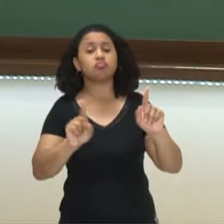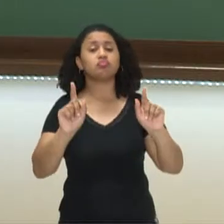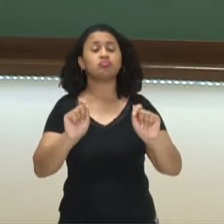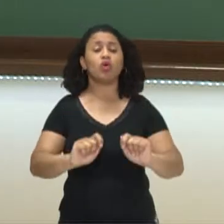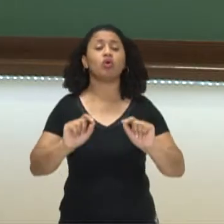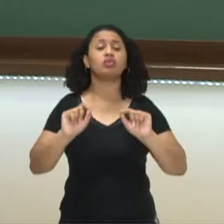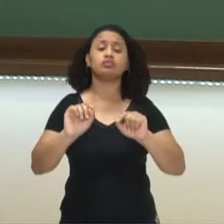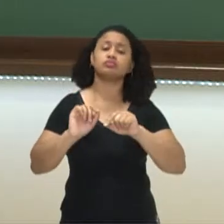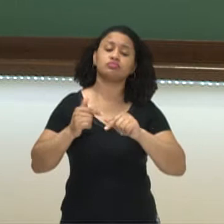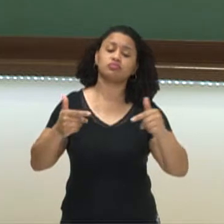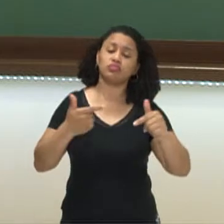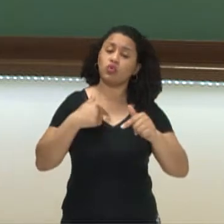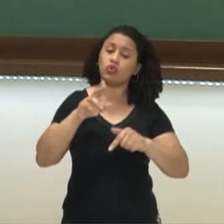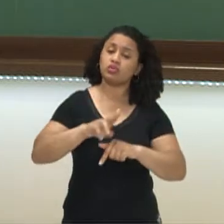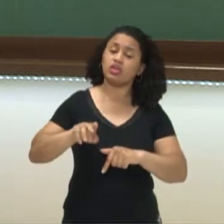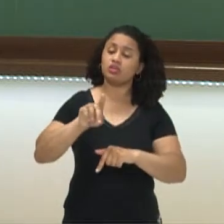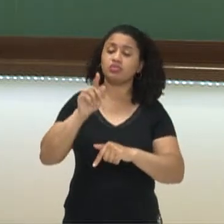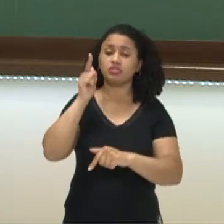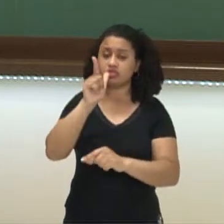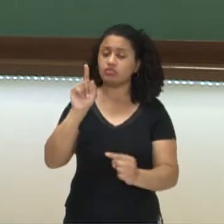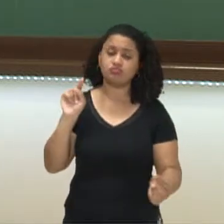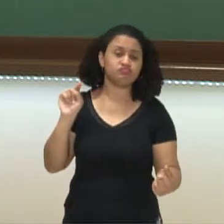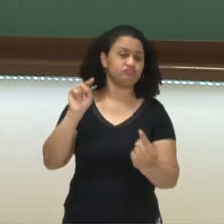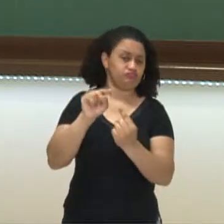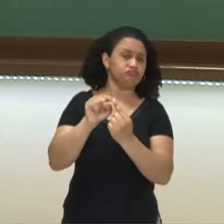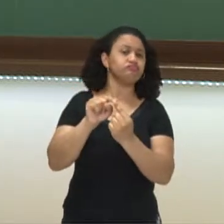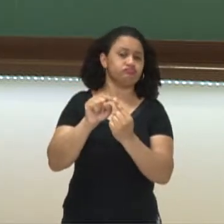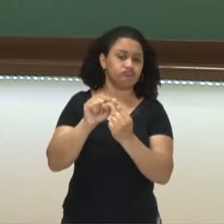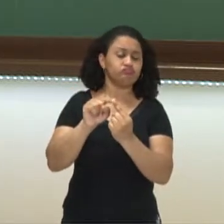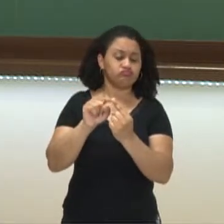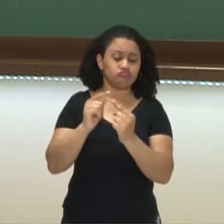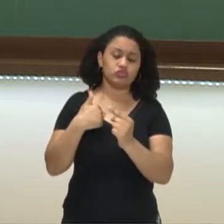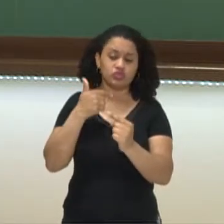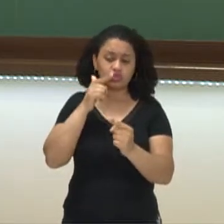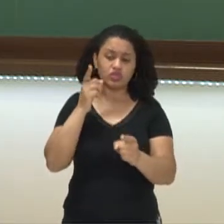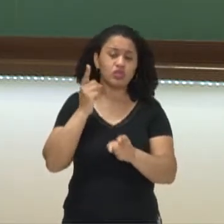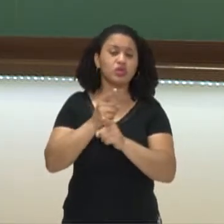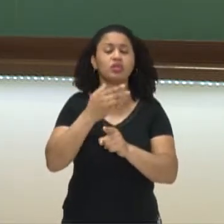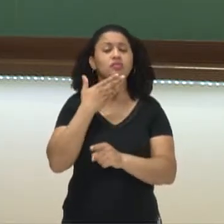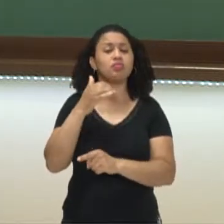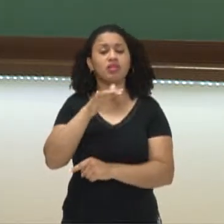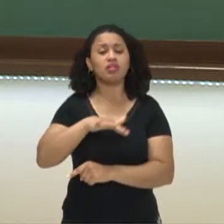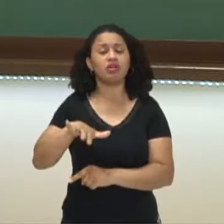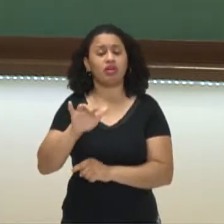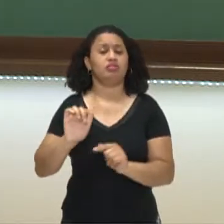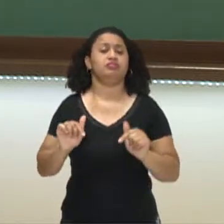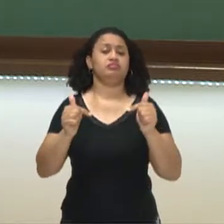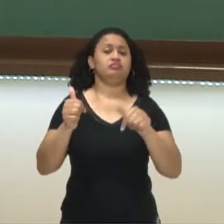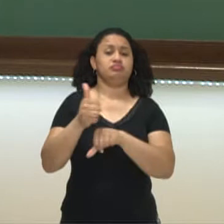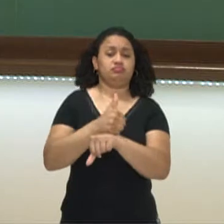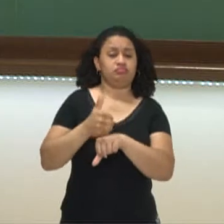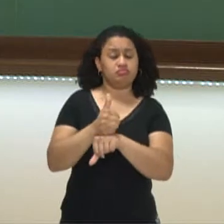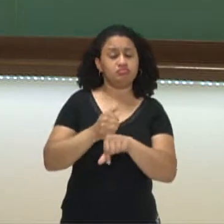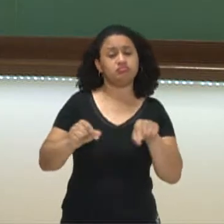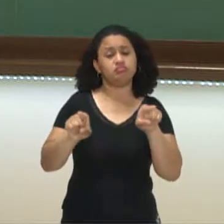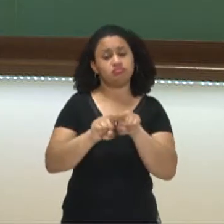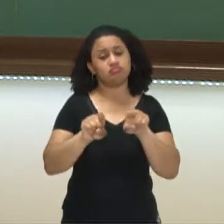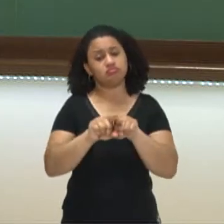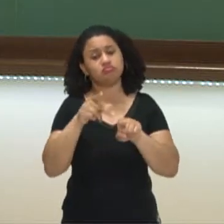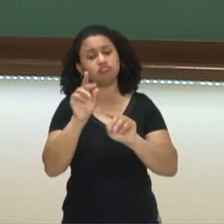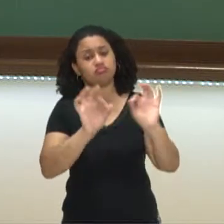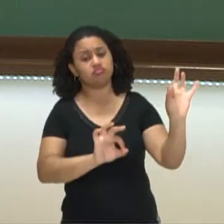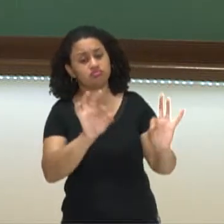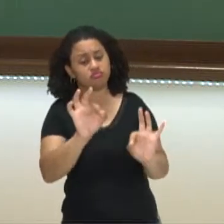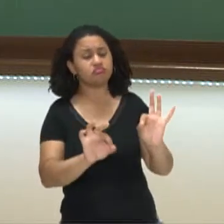ser um instrumento utilizado para você alcançar esses objetivos de encontrar a melhor área de atuação profissional, encontrar a sua